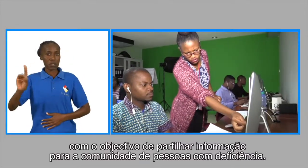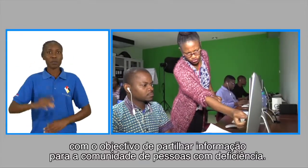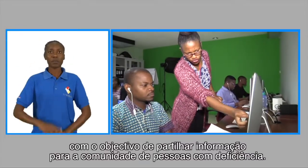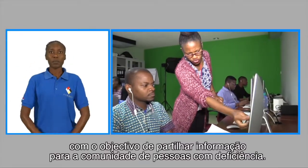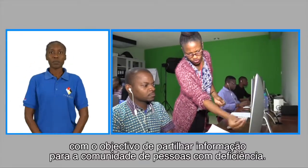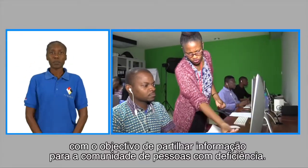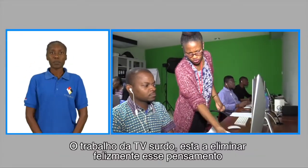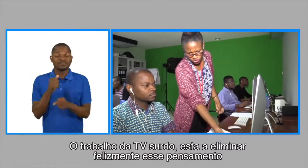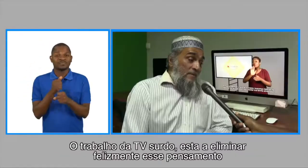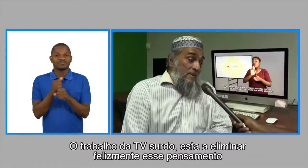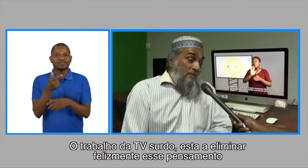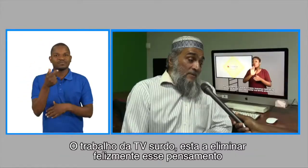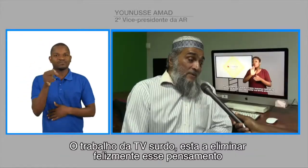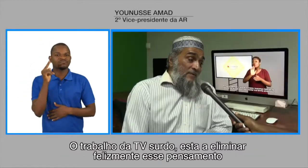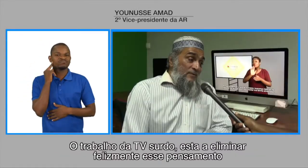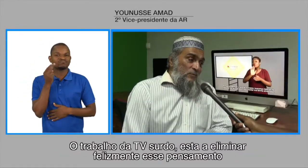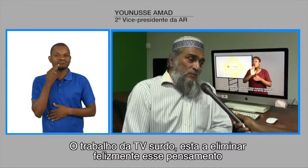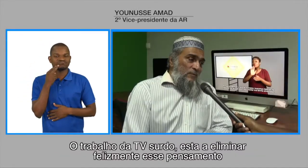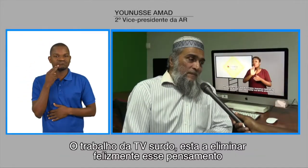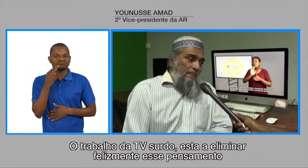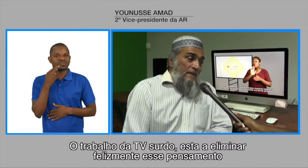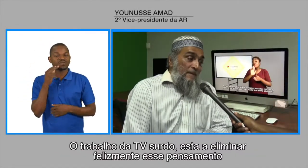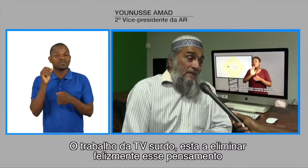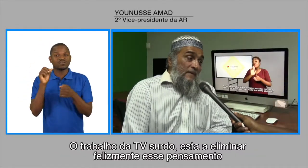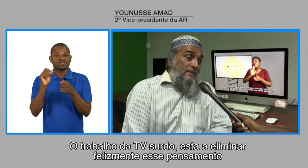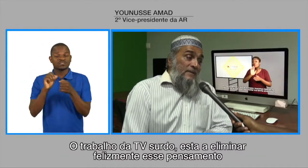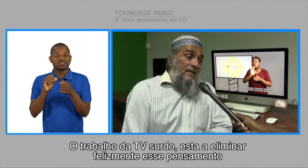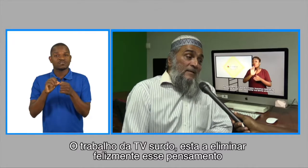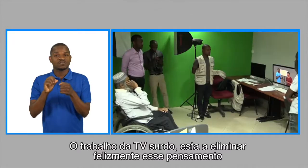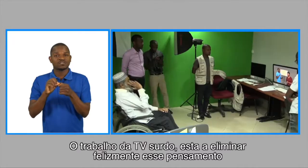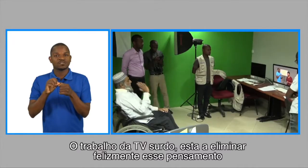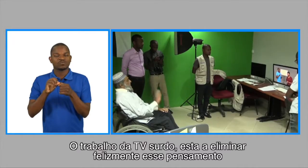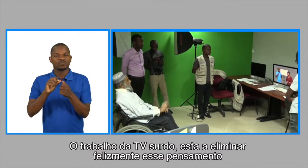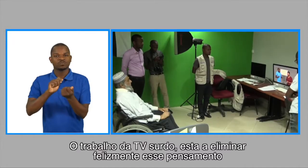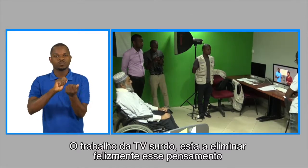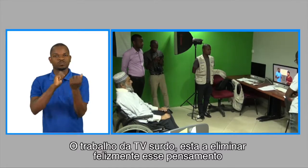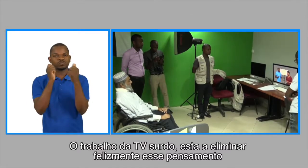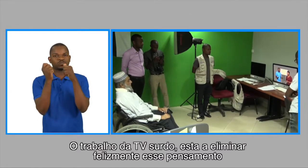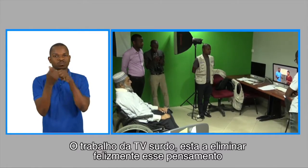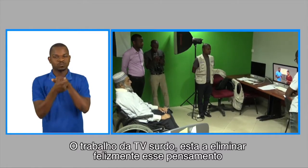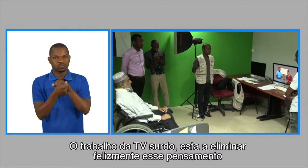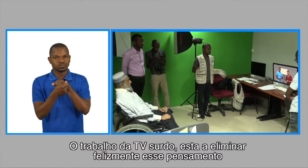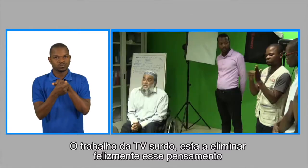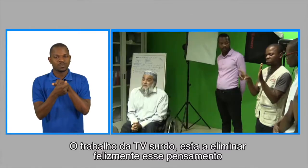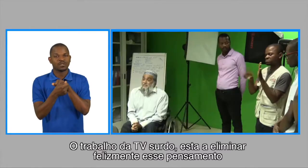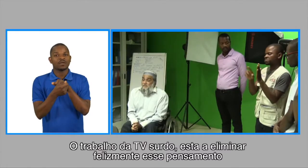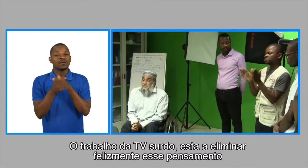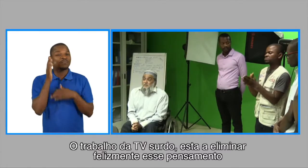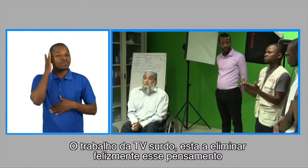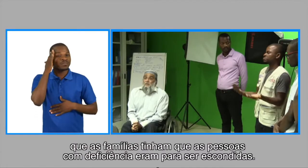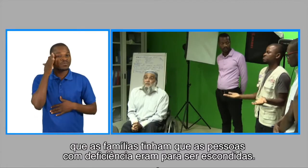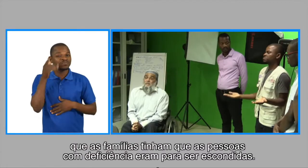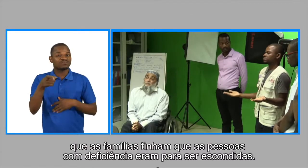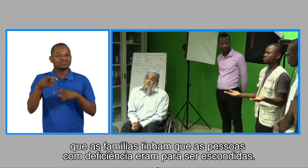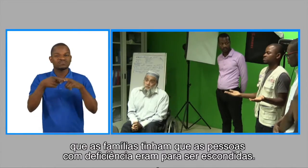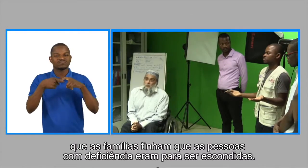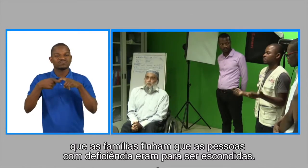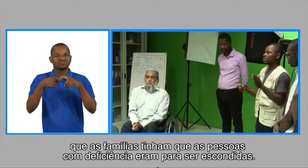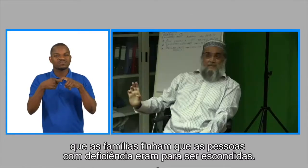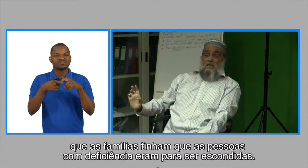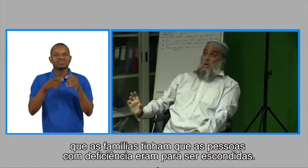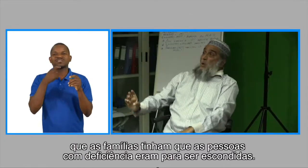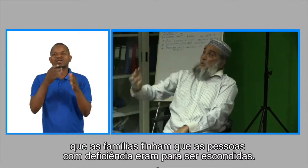com deficiência. O trabalho da TV Surdo está eliminar, felizmente, este pensamento que as